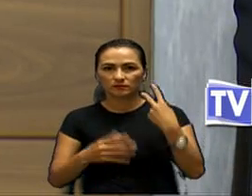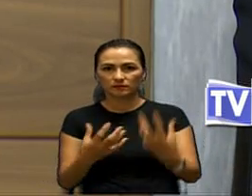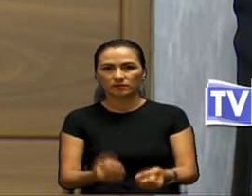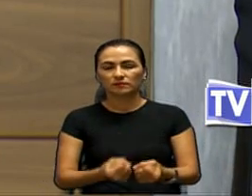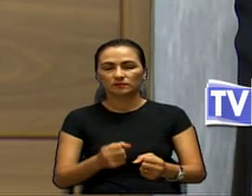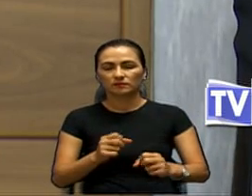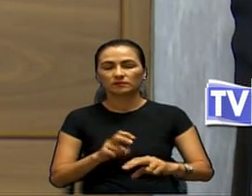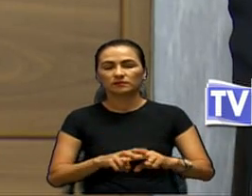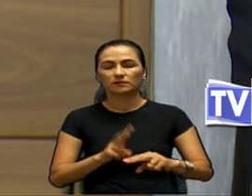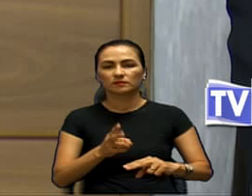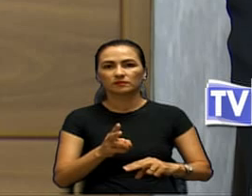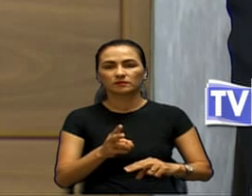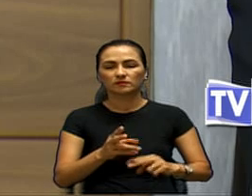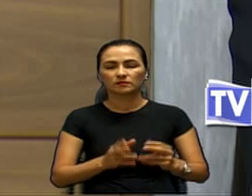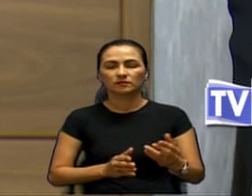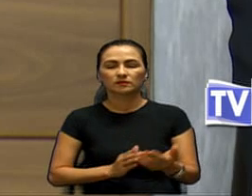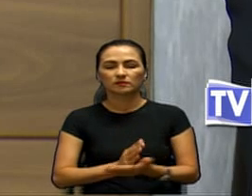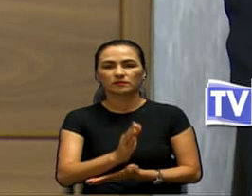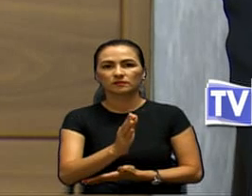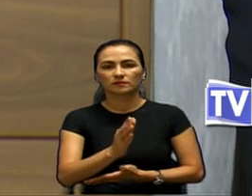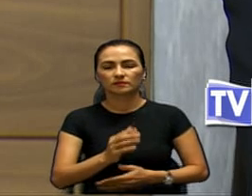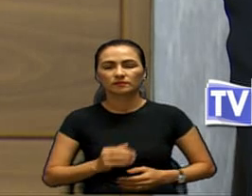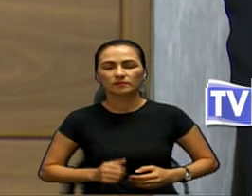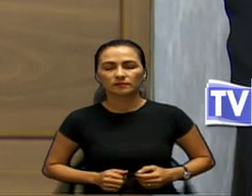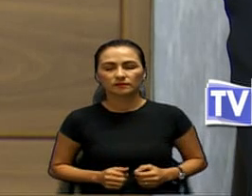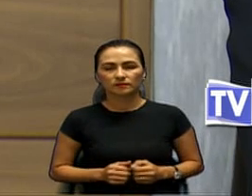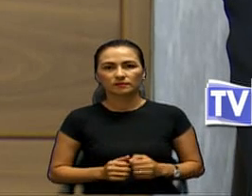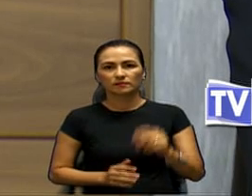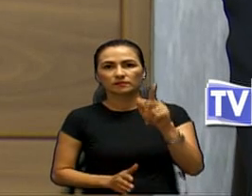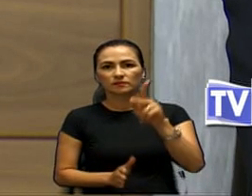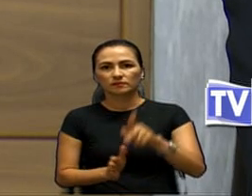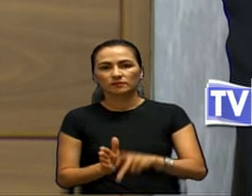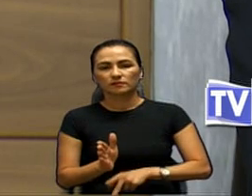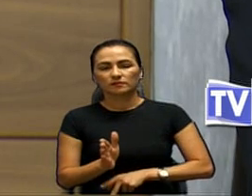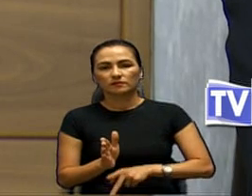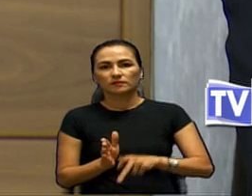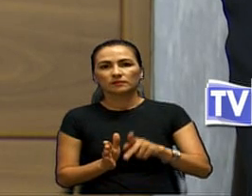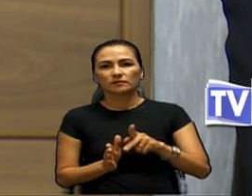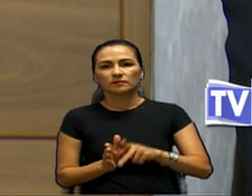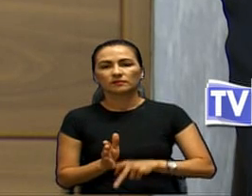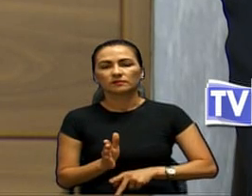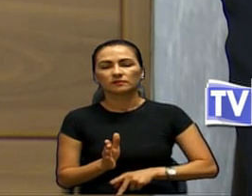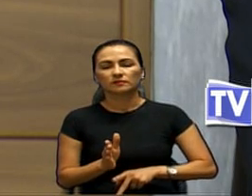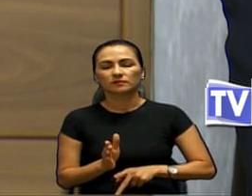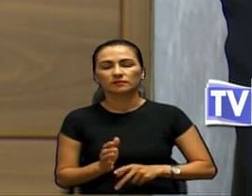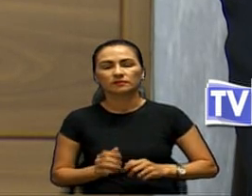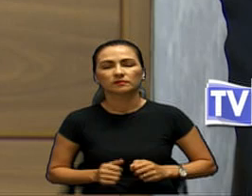menos como estão, aprovado. Projeto de lei